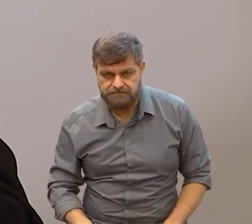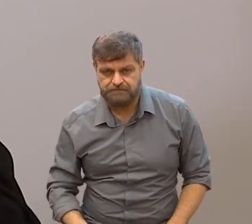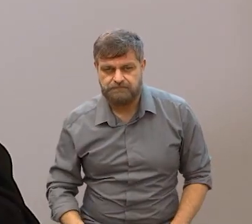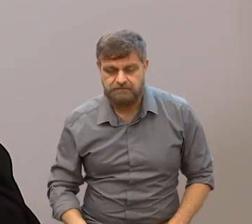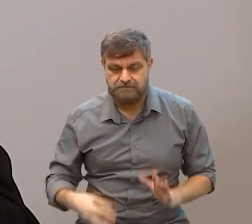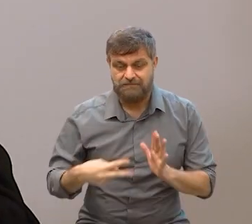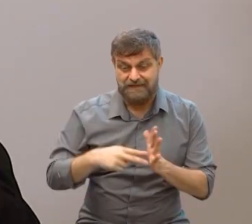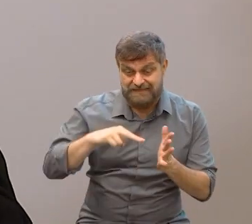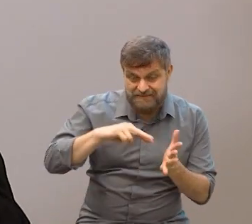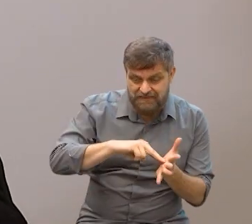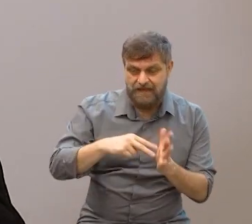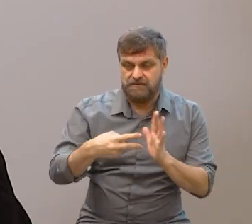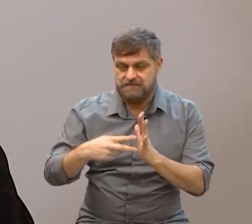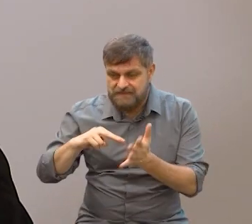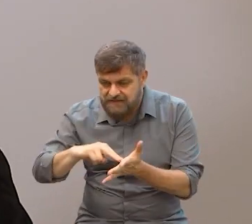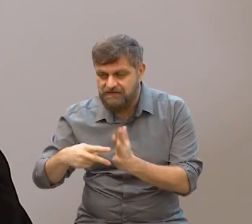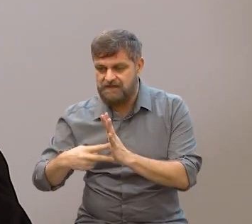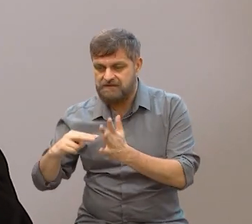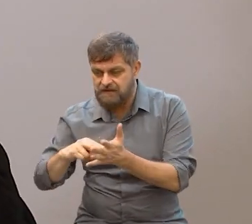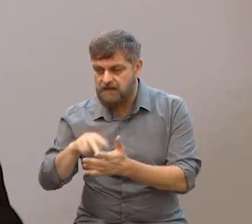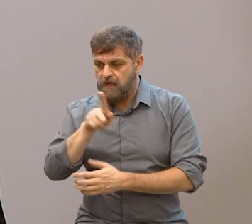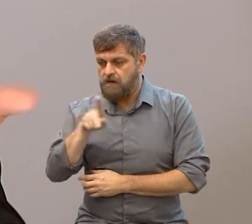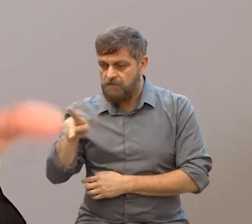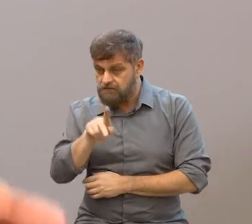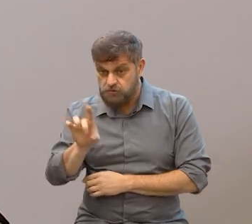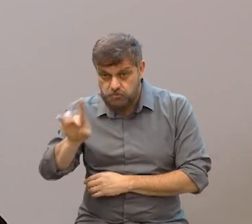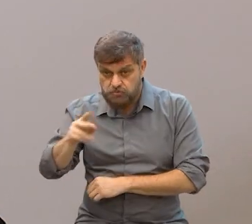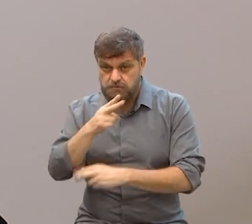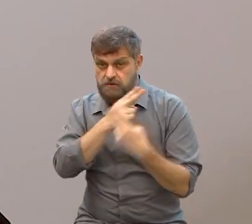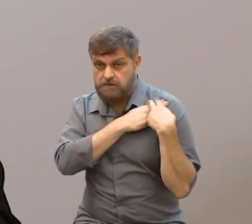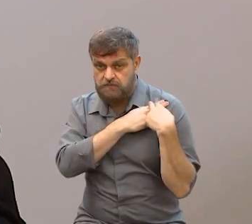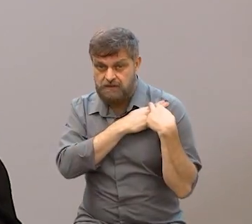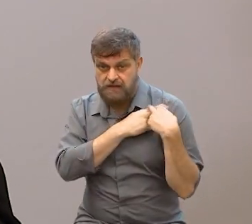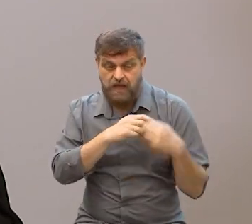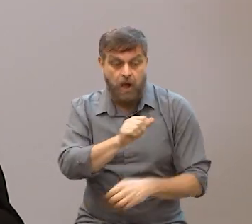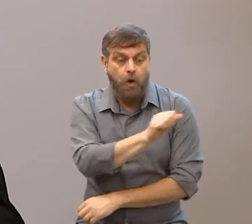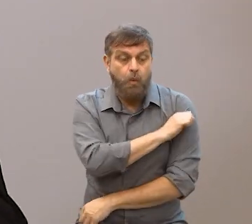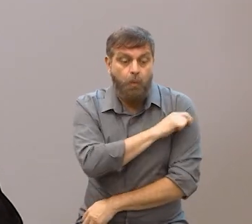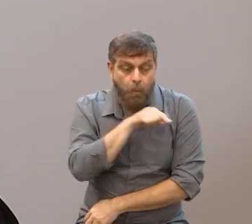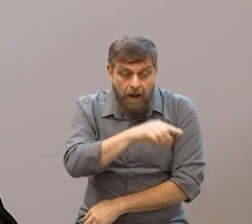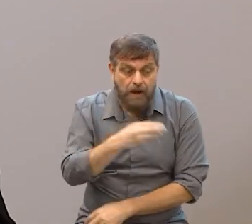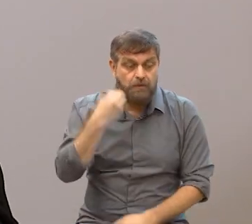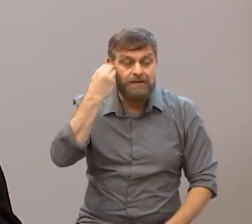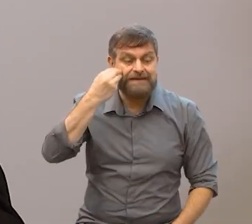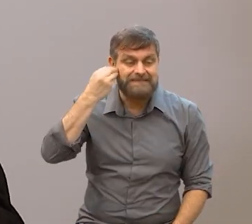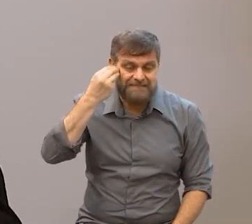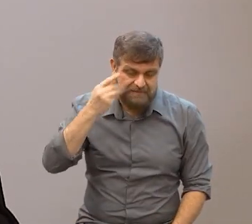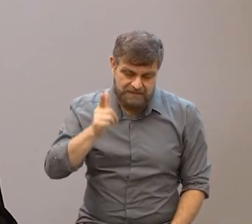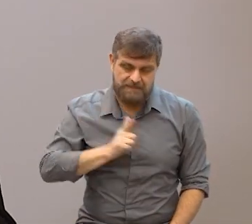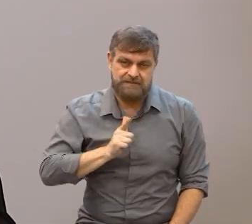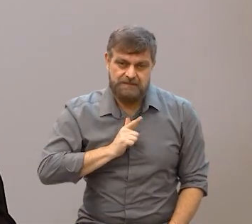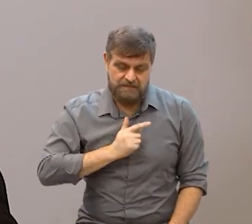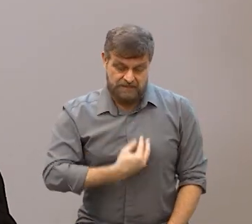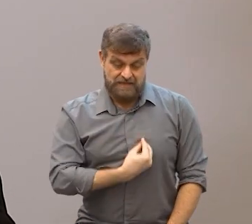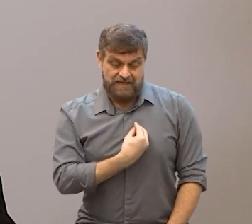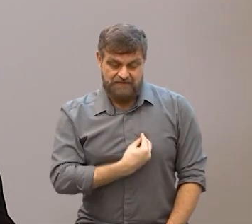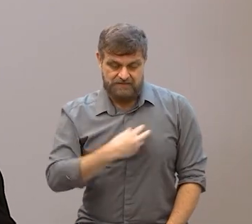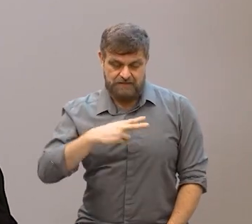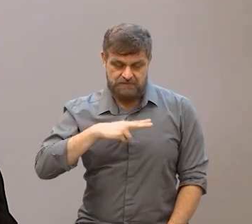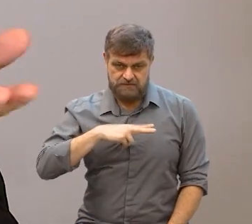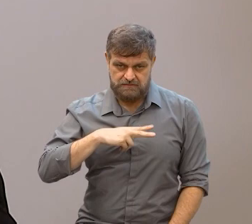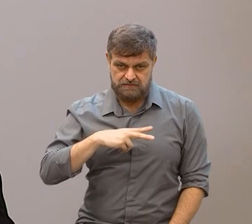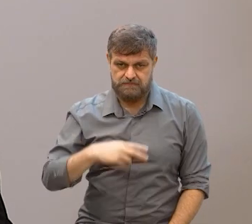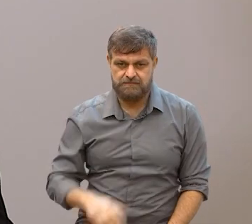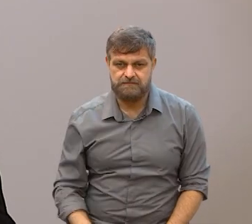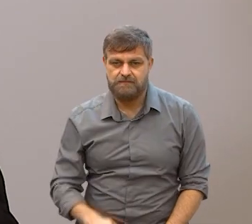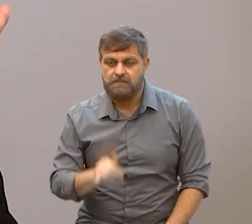sendo significados e ressignificados não só pelo professor, mas também pelo aluno. Pelas experiências. Então, você aprende muito.